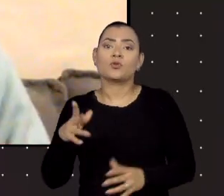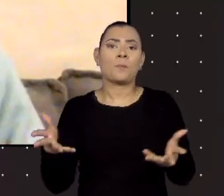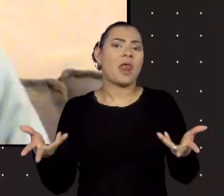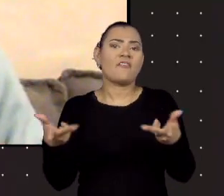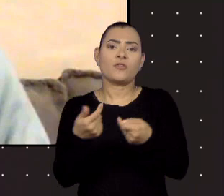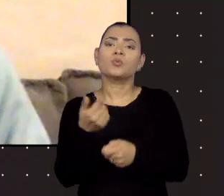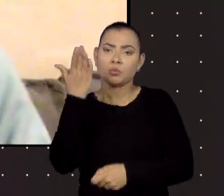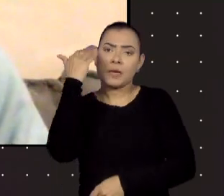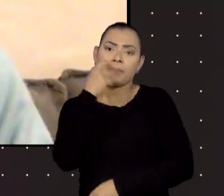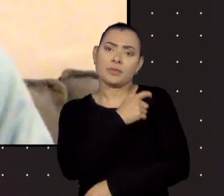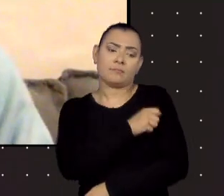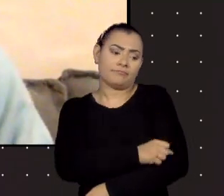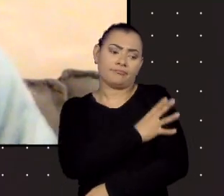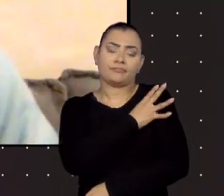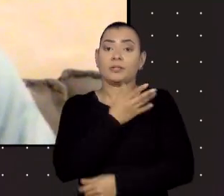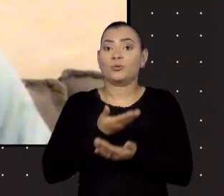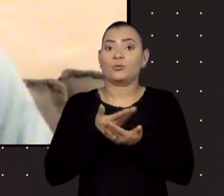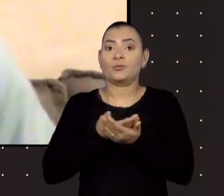fantástico.